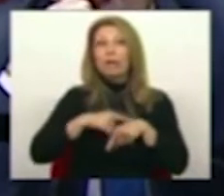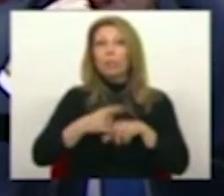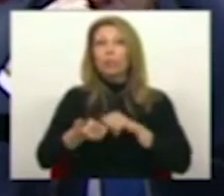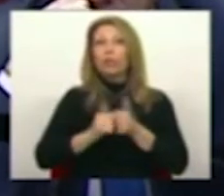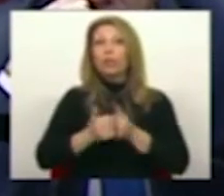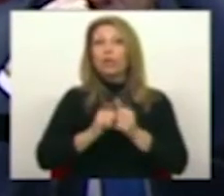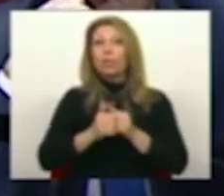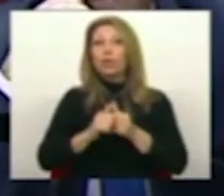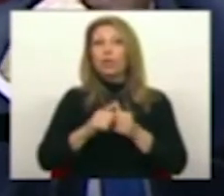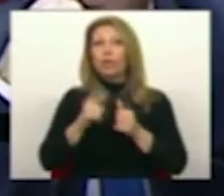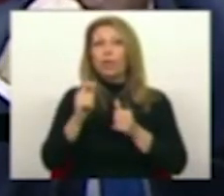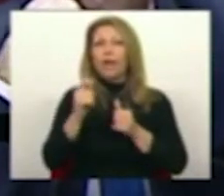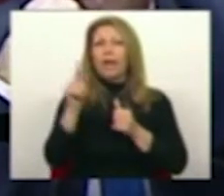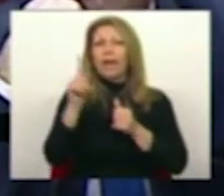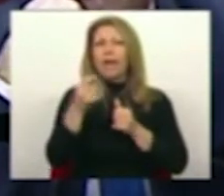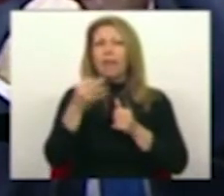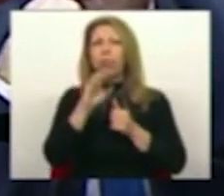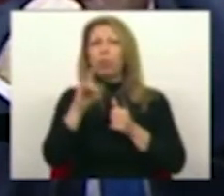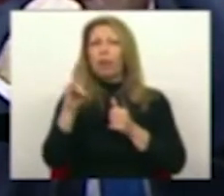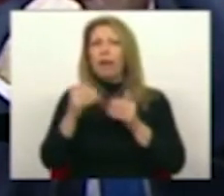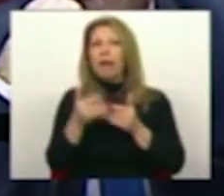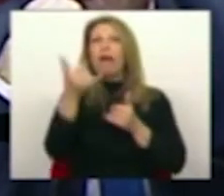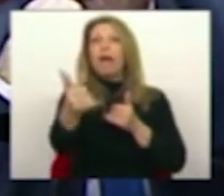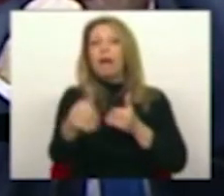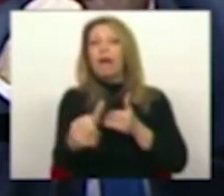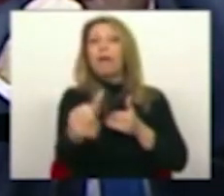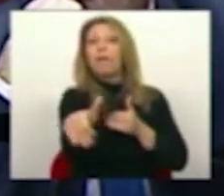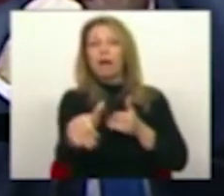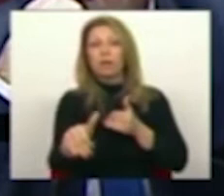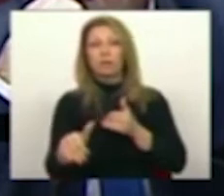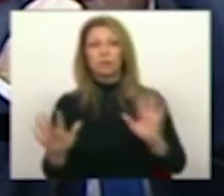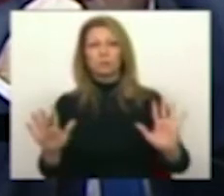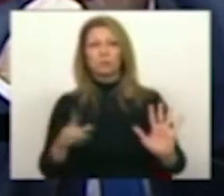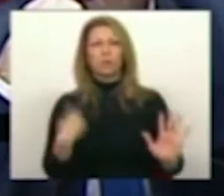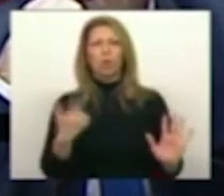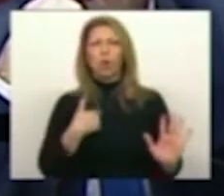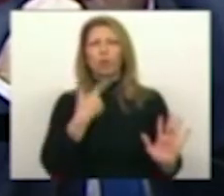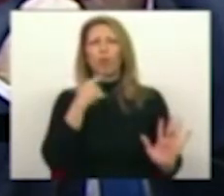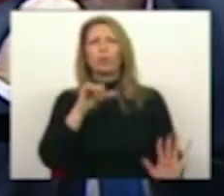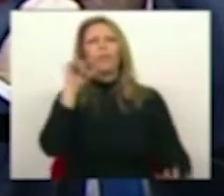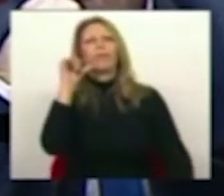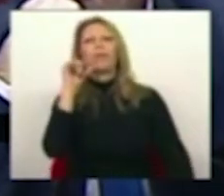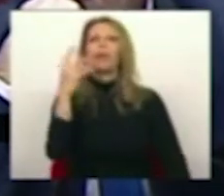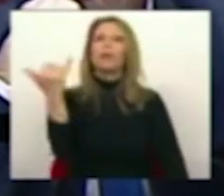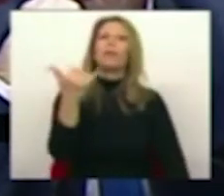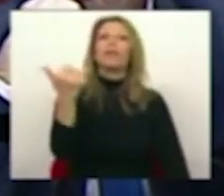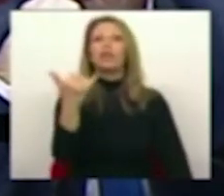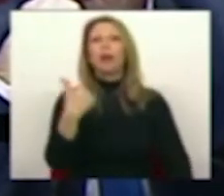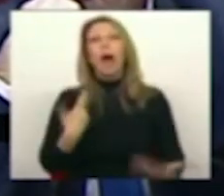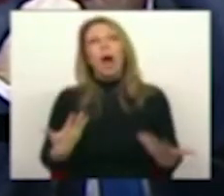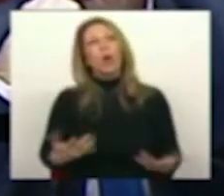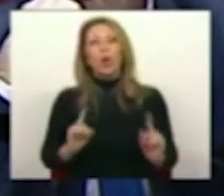desportiva. Portanto, nós não podemos estar sempre a fazer de conta que estamos a partir do